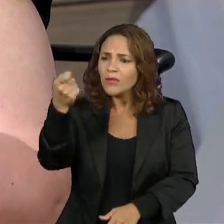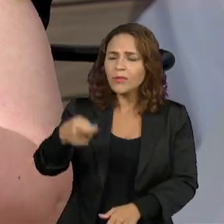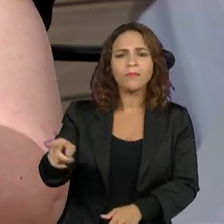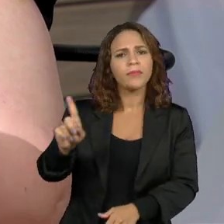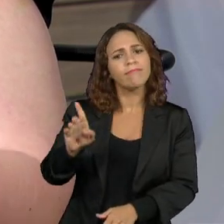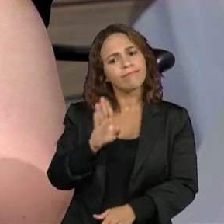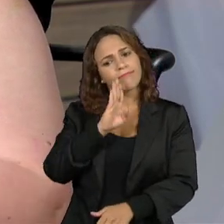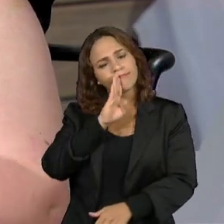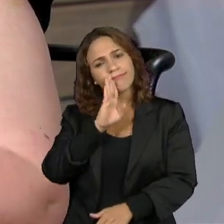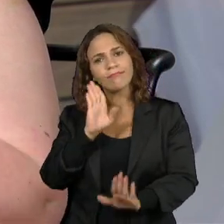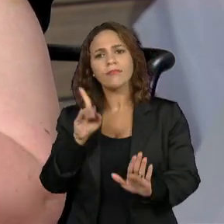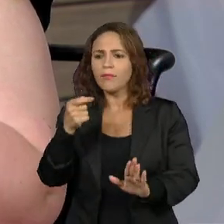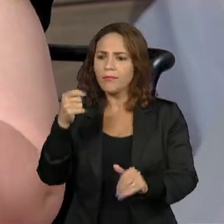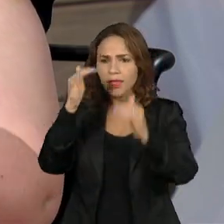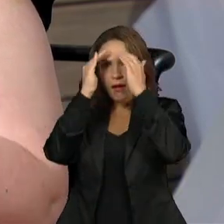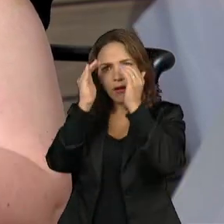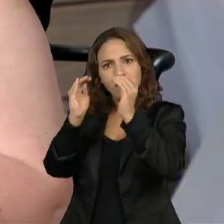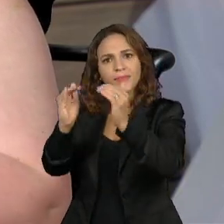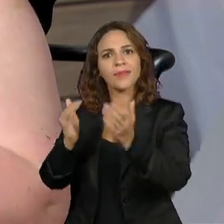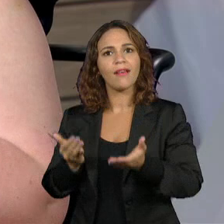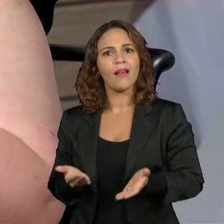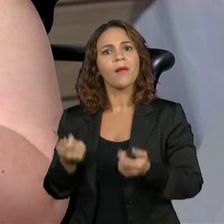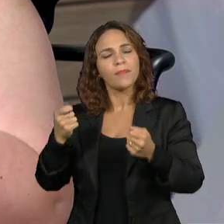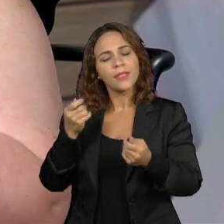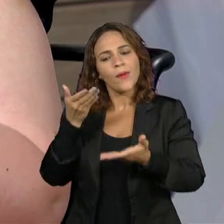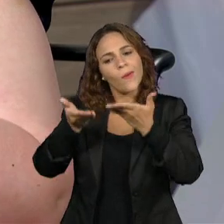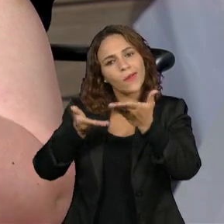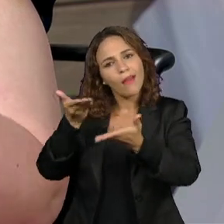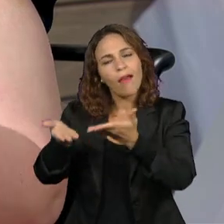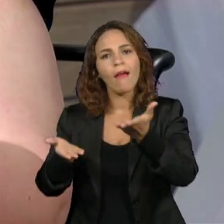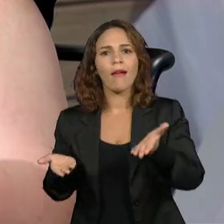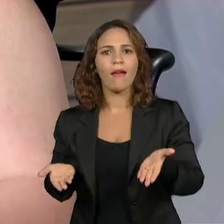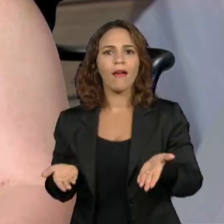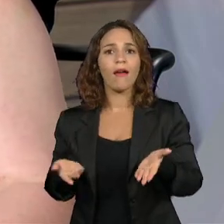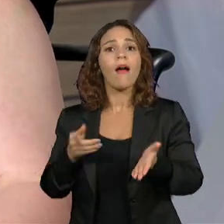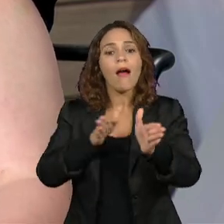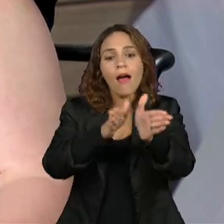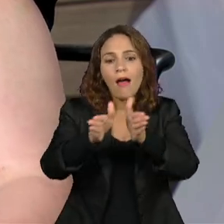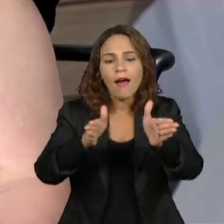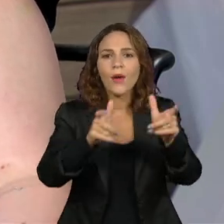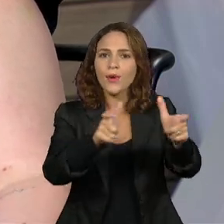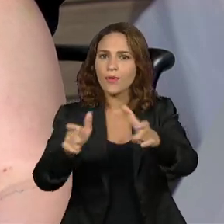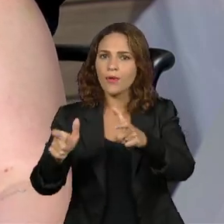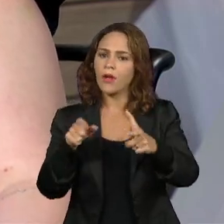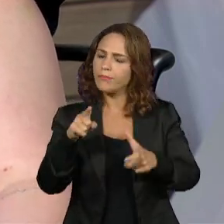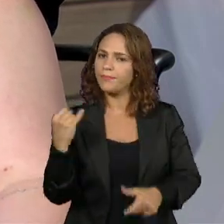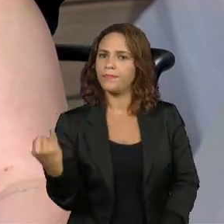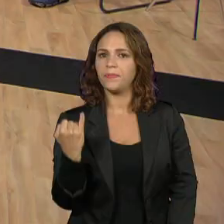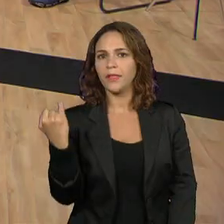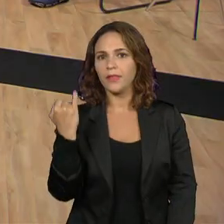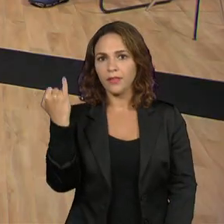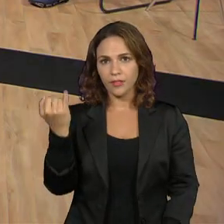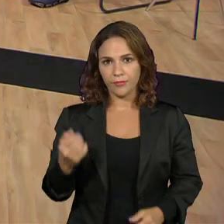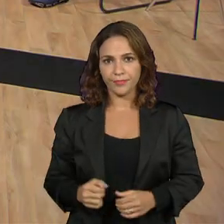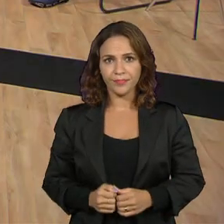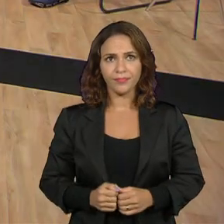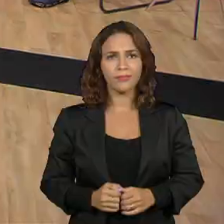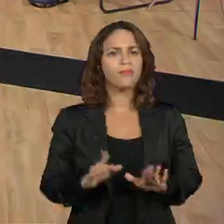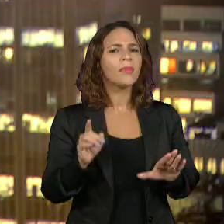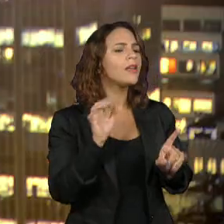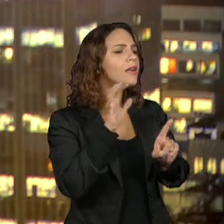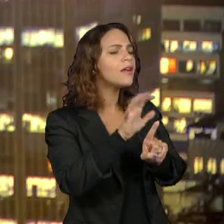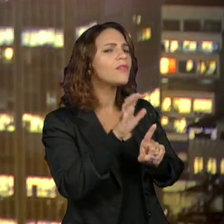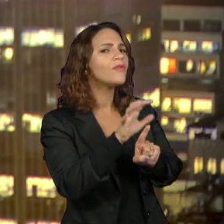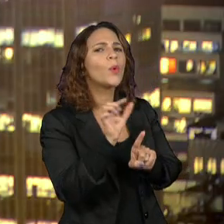Eu acho que ela merece o respeito, ela merece o cuidado, ela merece ter acesso aos lugares. Isso é muito importante. Quais os